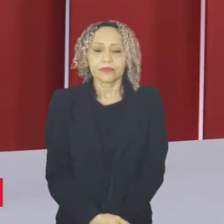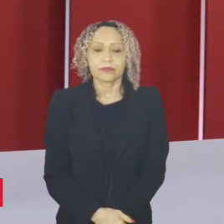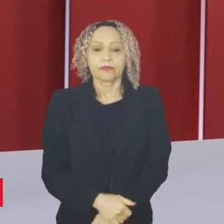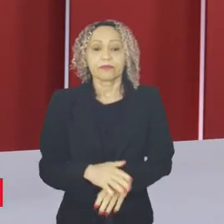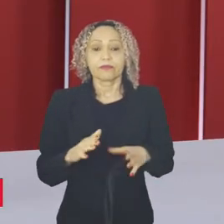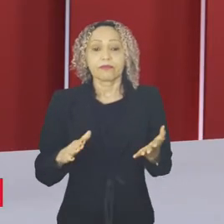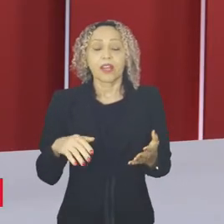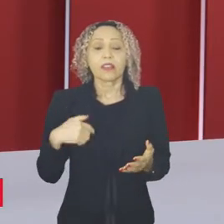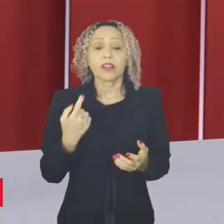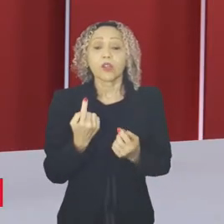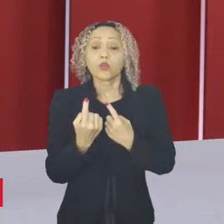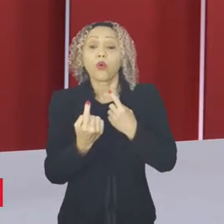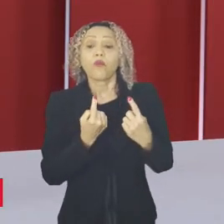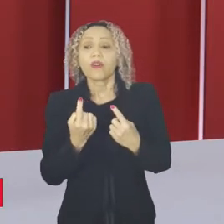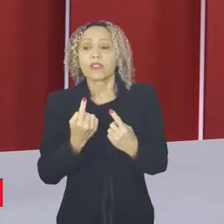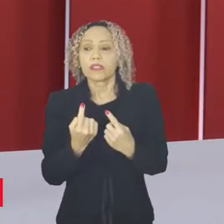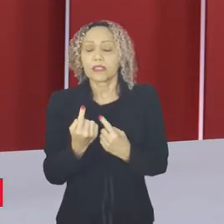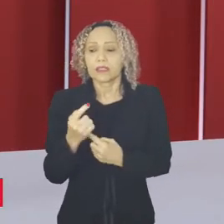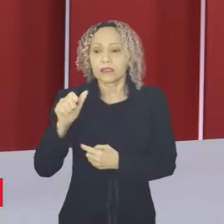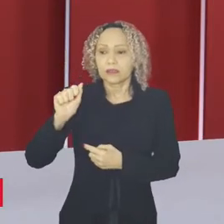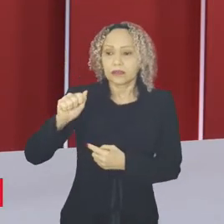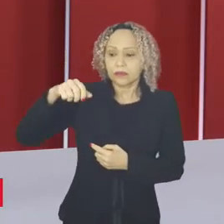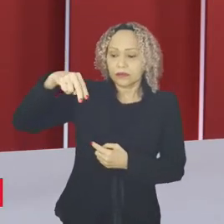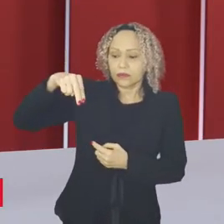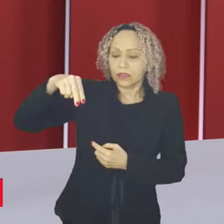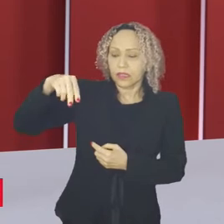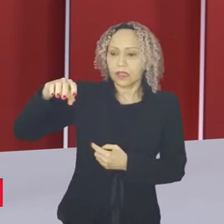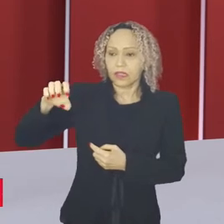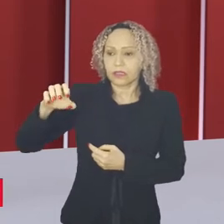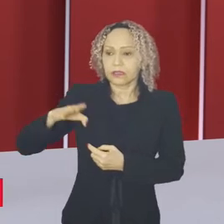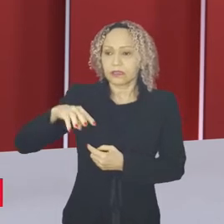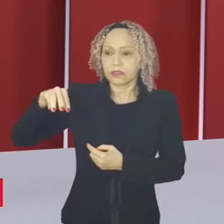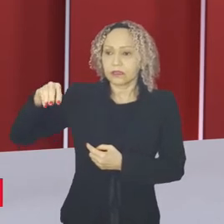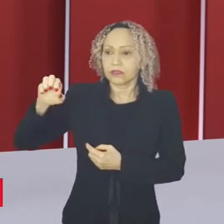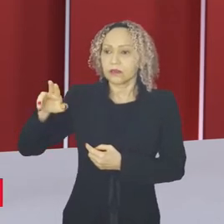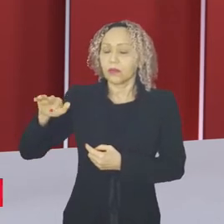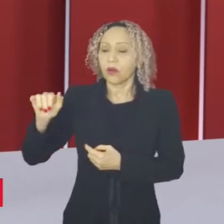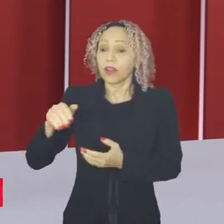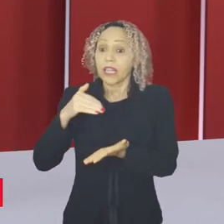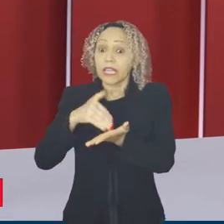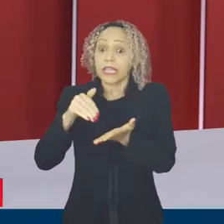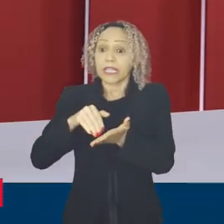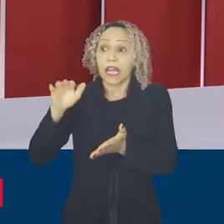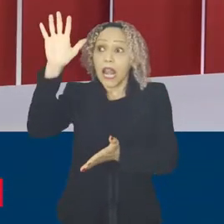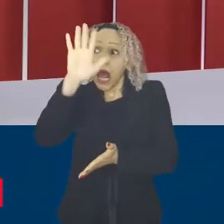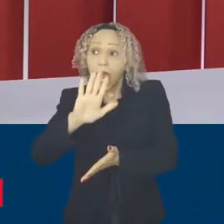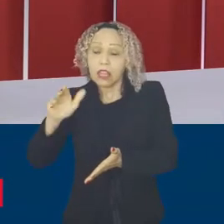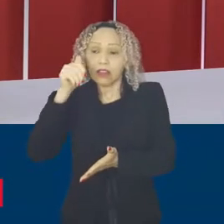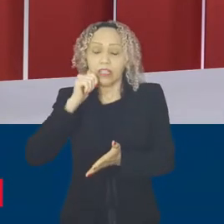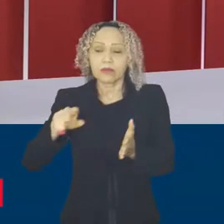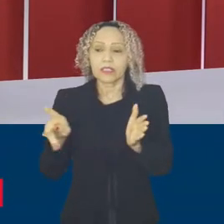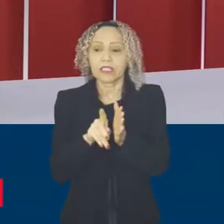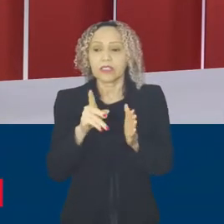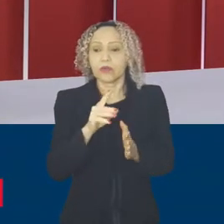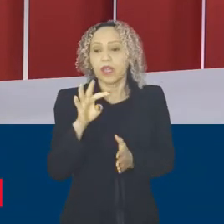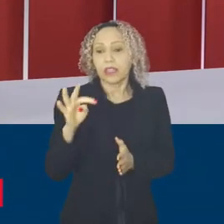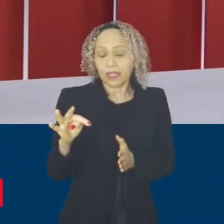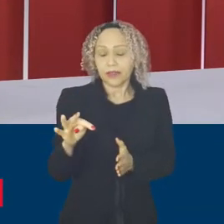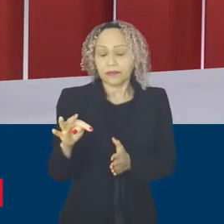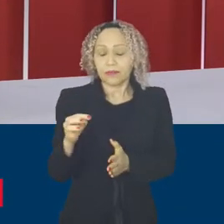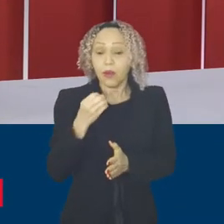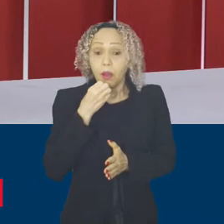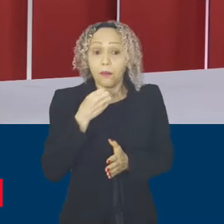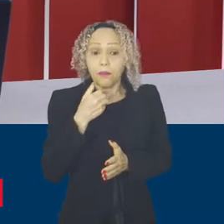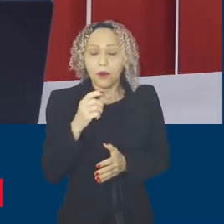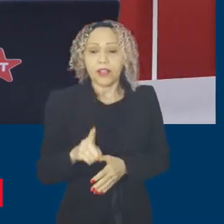A gente conversa agora com a Anne Moura, que é secretária nacional de mulheres do PT. Bom dia, Anne. Seja muito bem-vinda mais uma vez ao